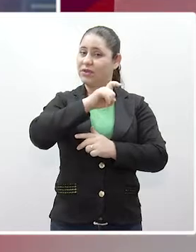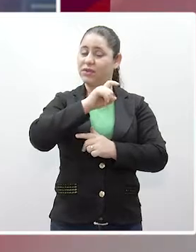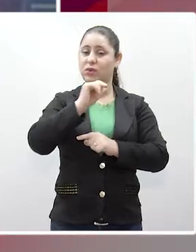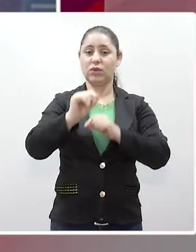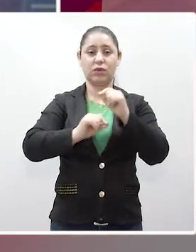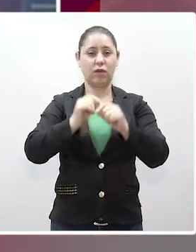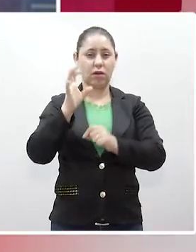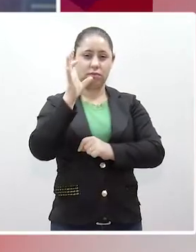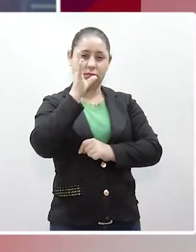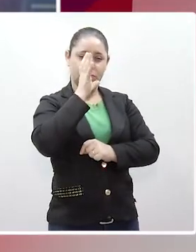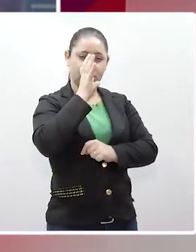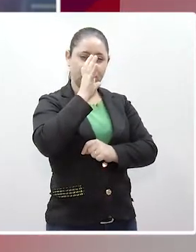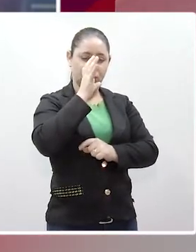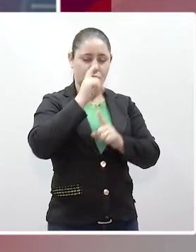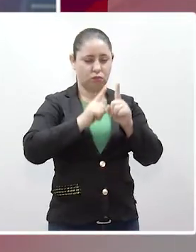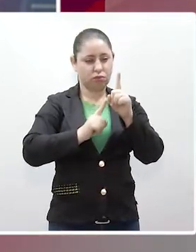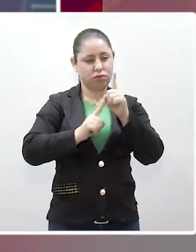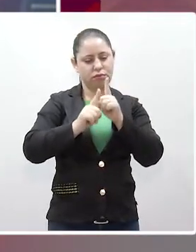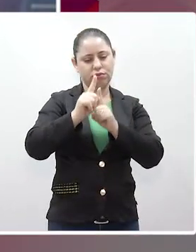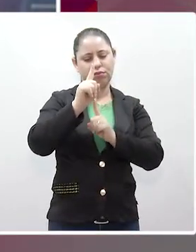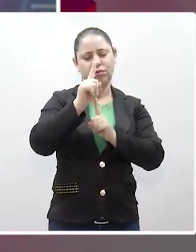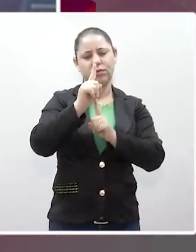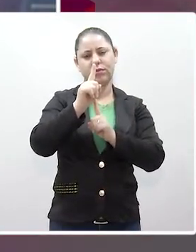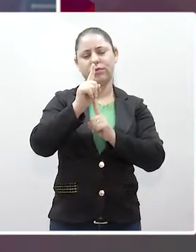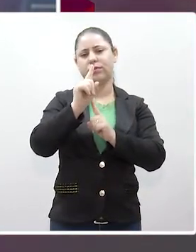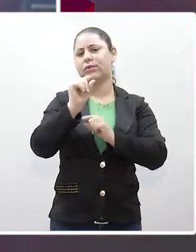essa situação. Se você observar os índices,